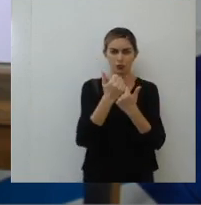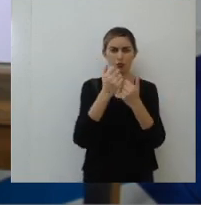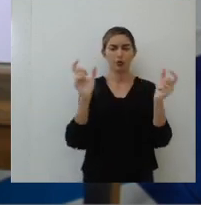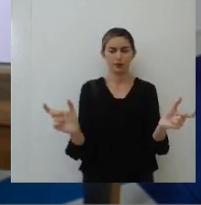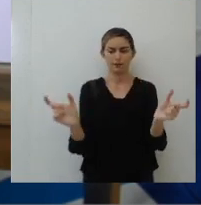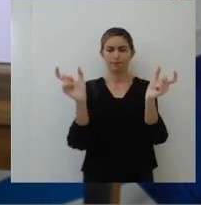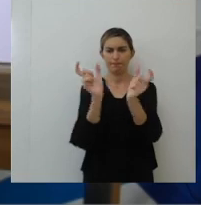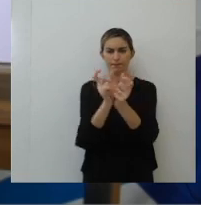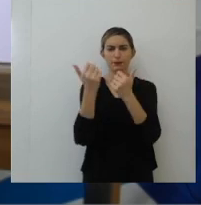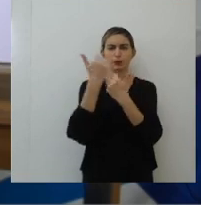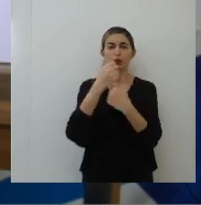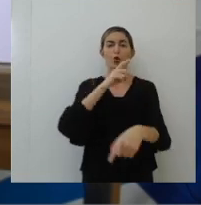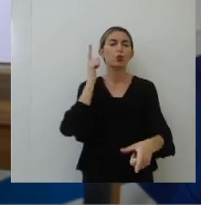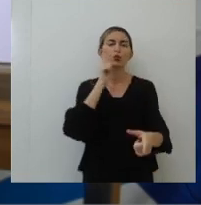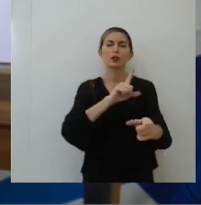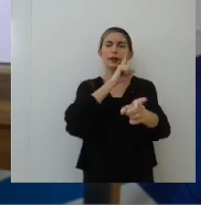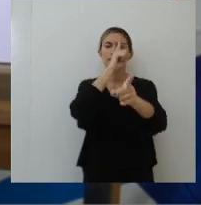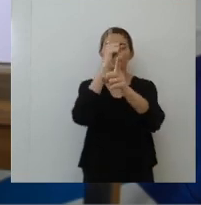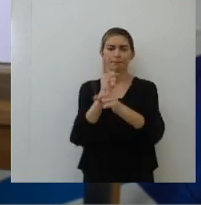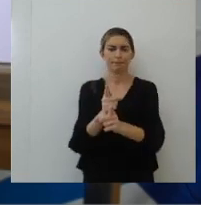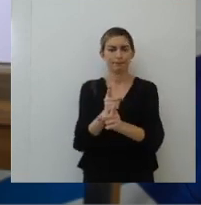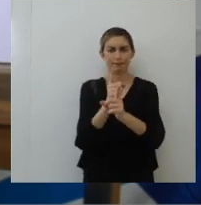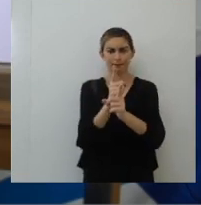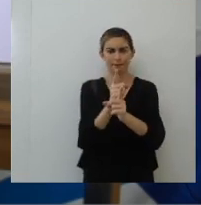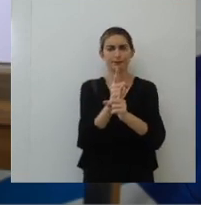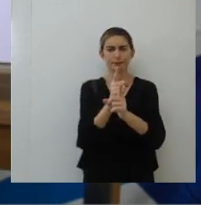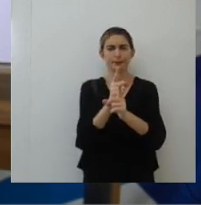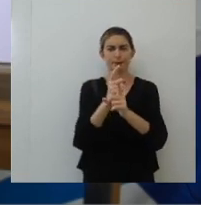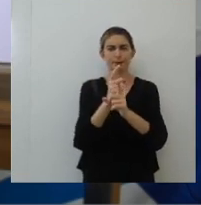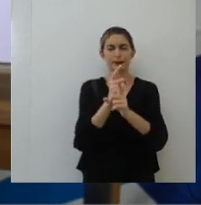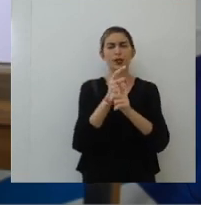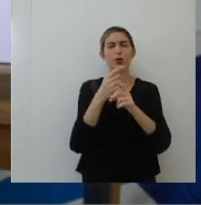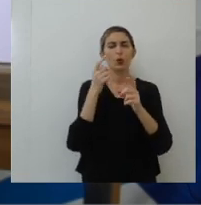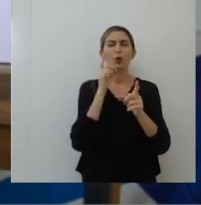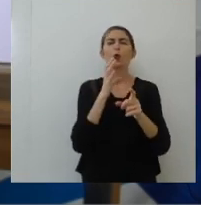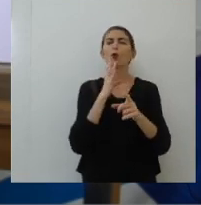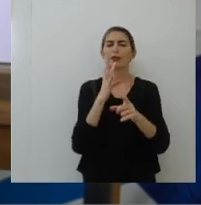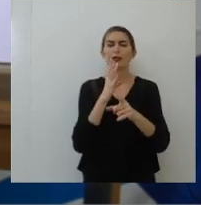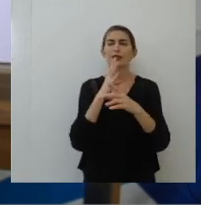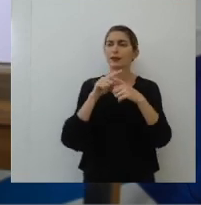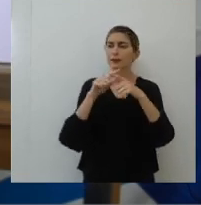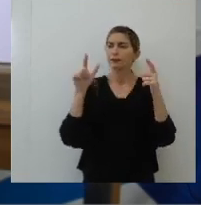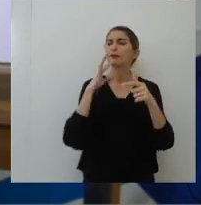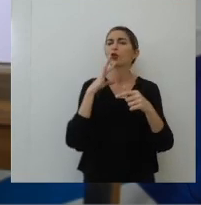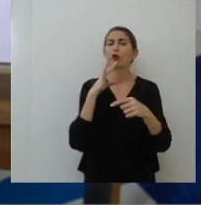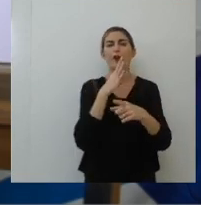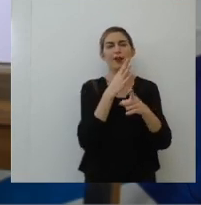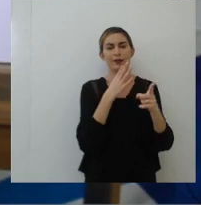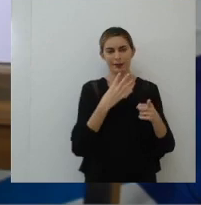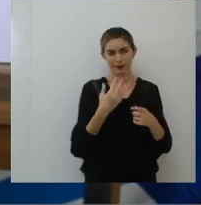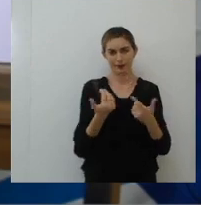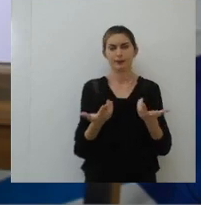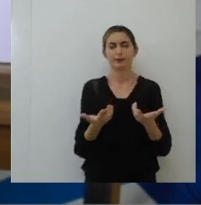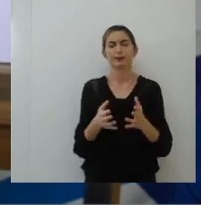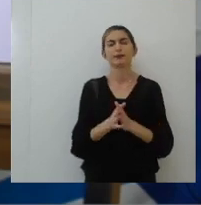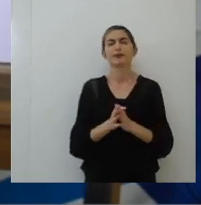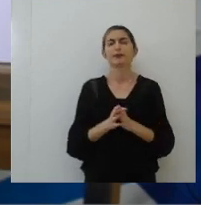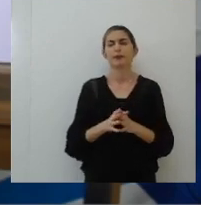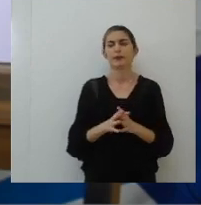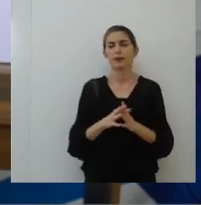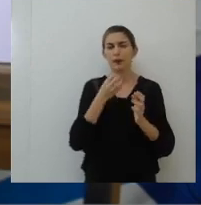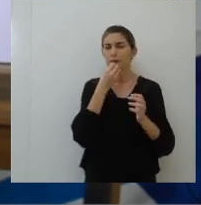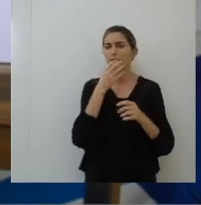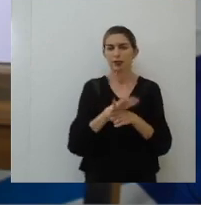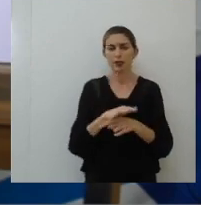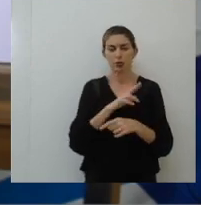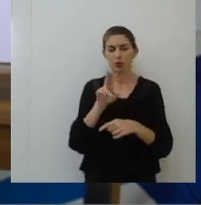eu consigo identificá-lo de uma maneira célebre, de uma maneira conhecida, beleza? Deixa eu ver, boa tarde